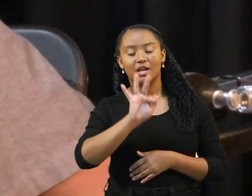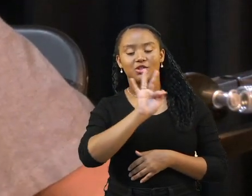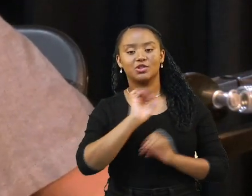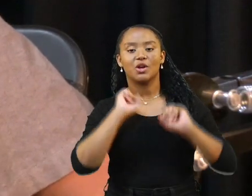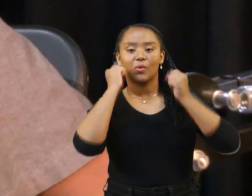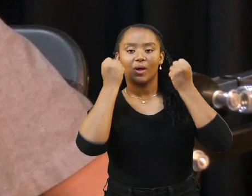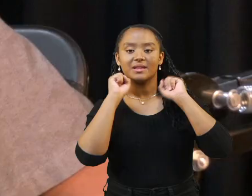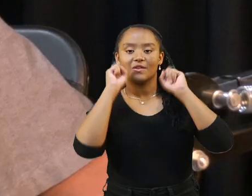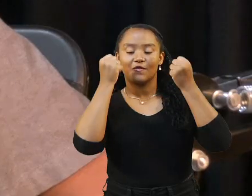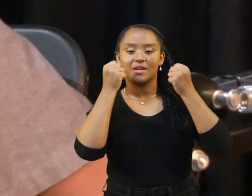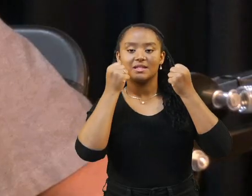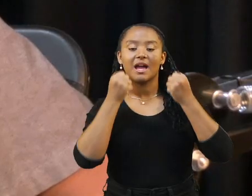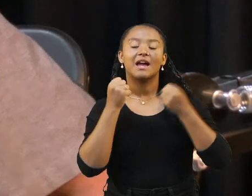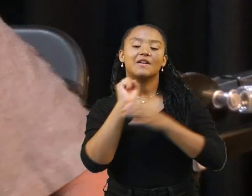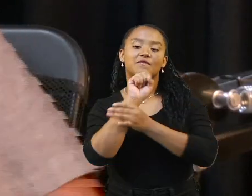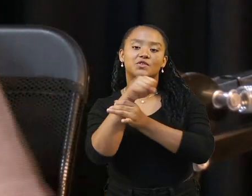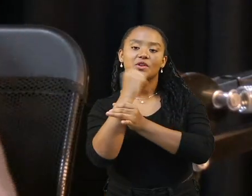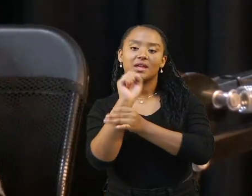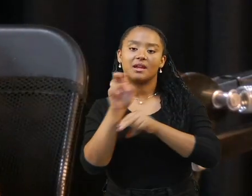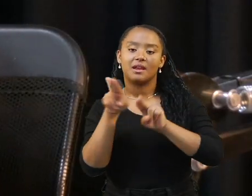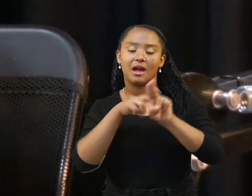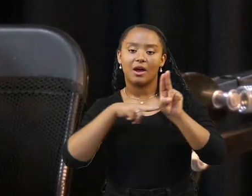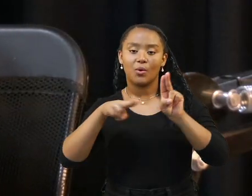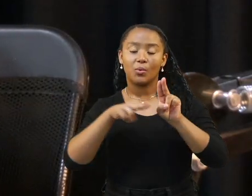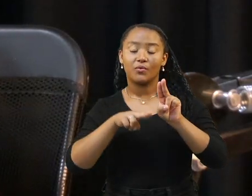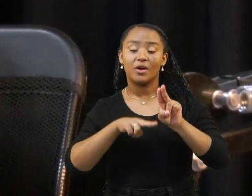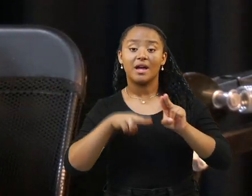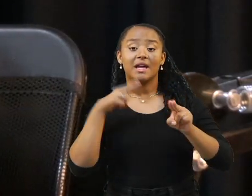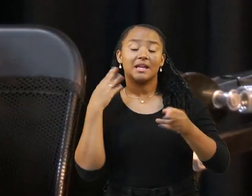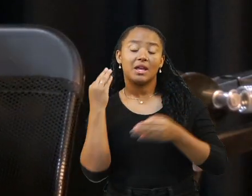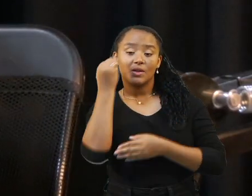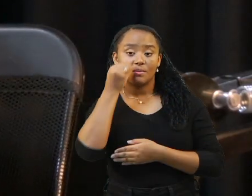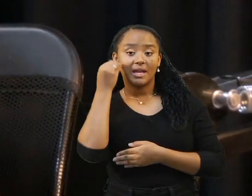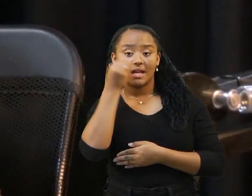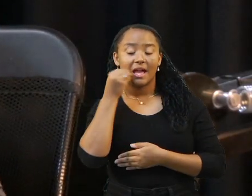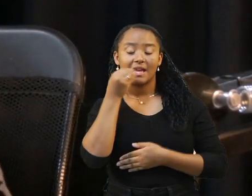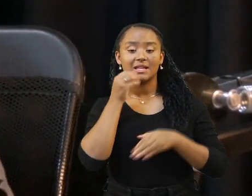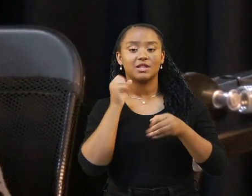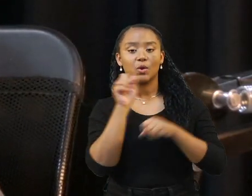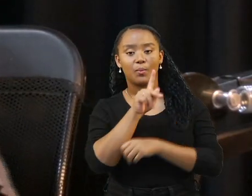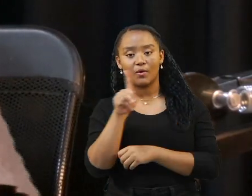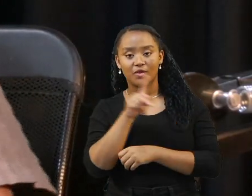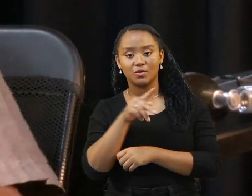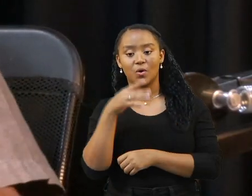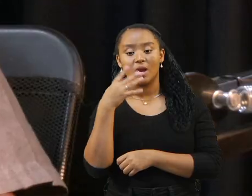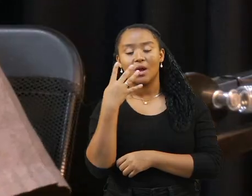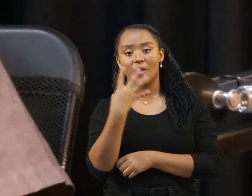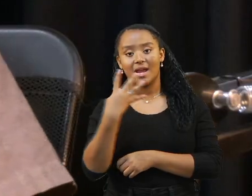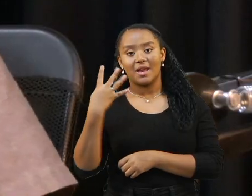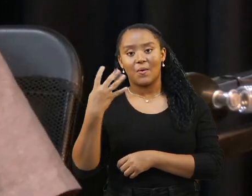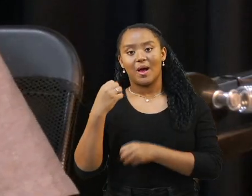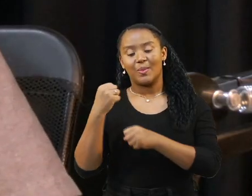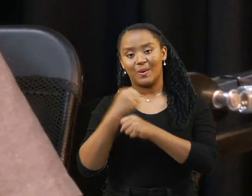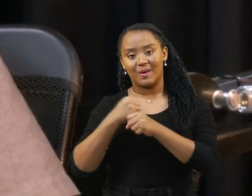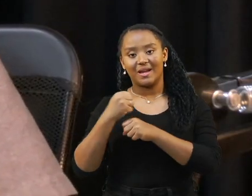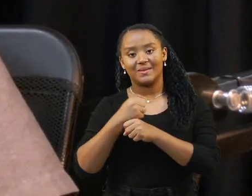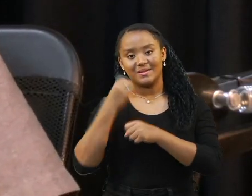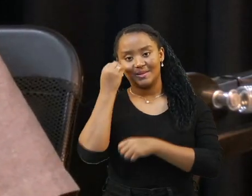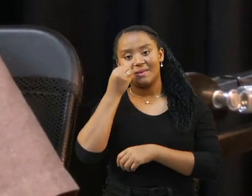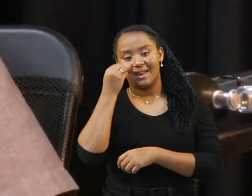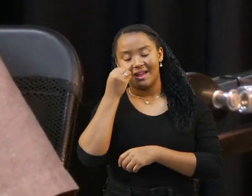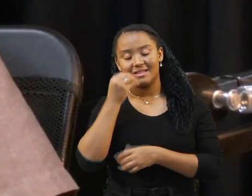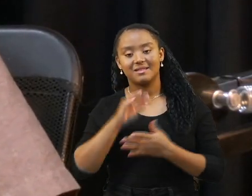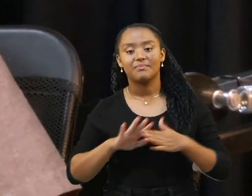UFO, a FAEF, onde deu aula durante 44 anos. Antes de se aposentar, em